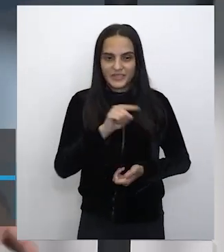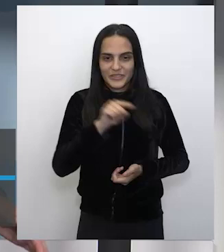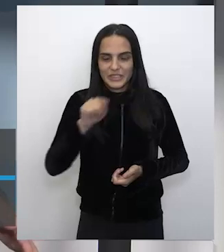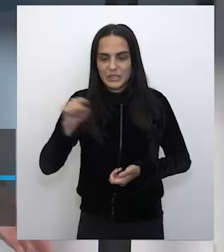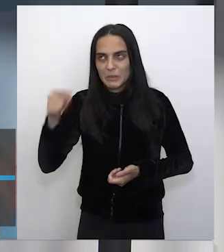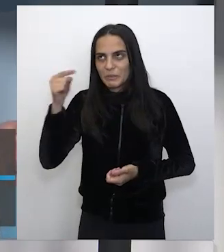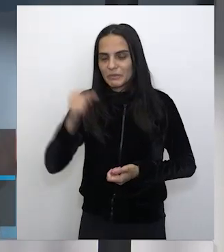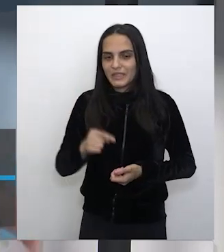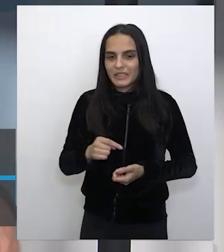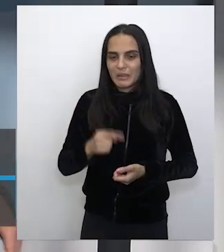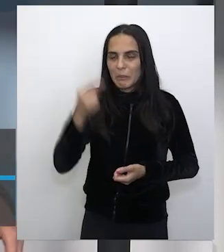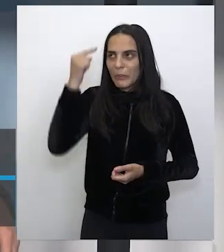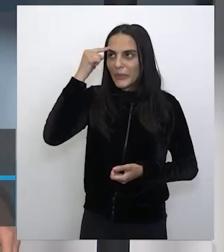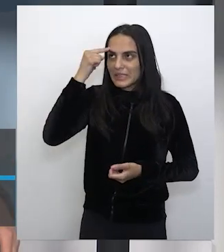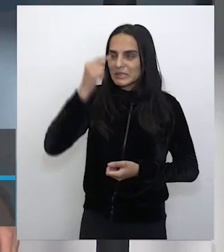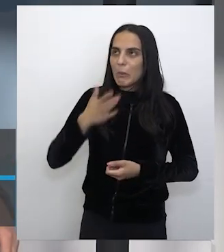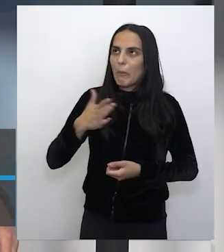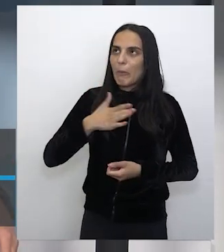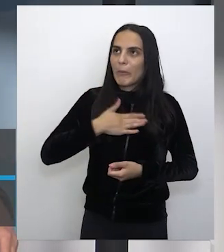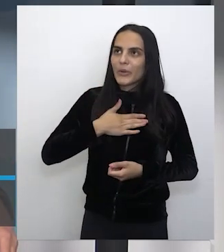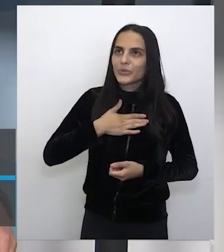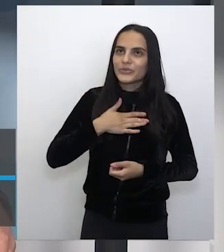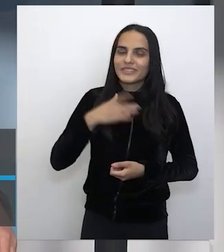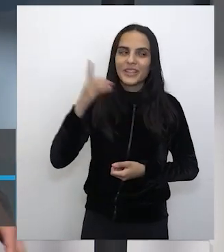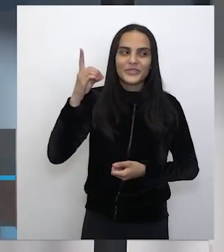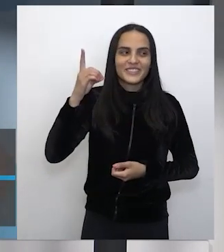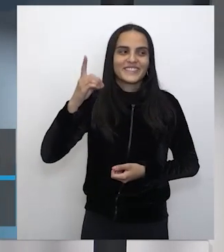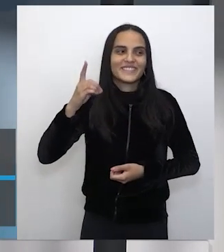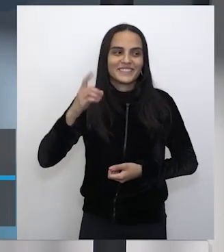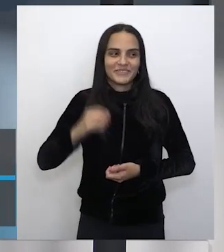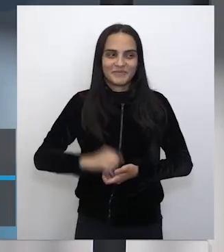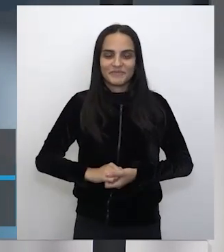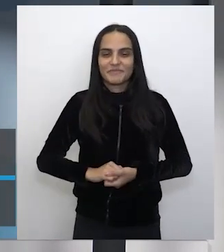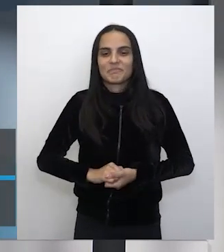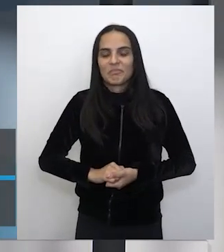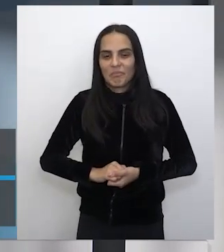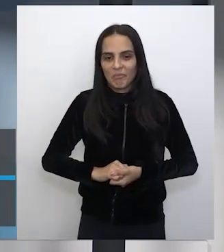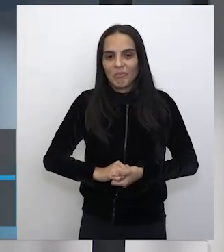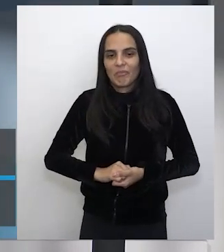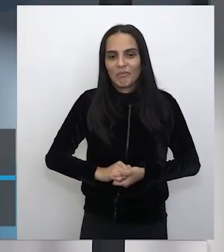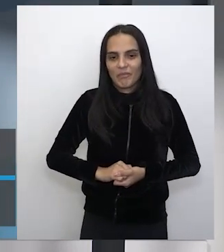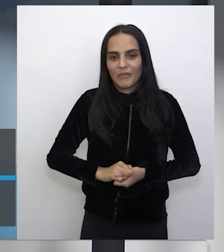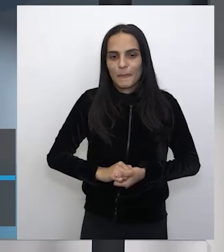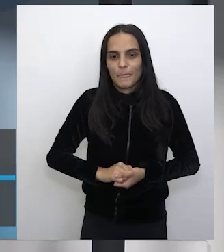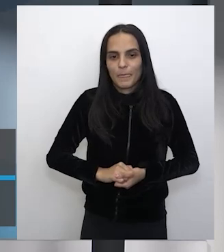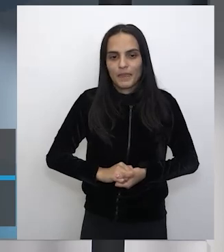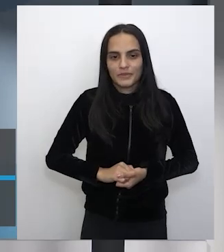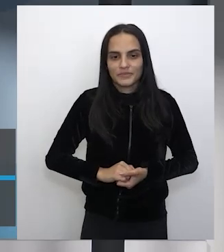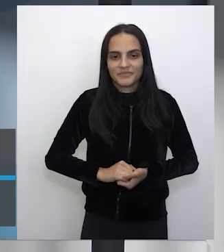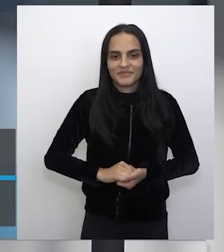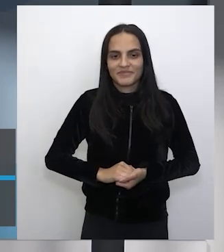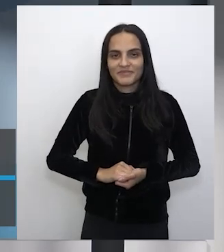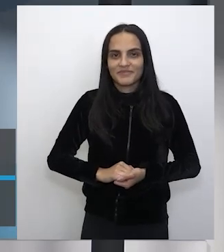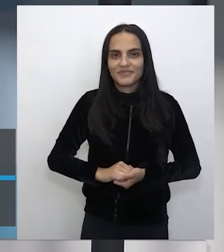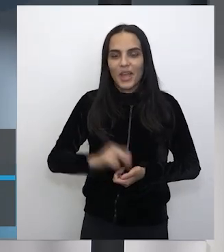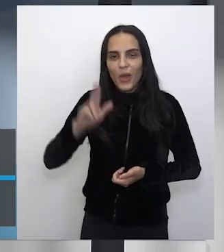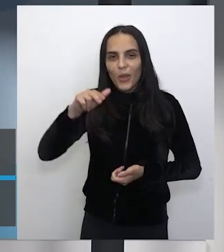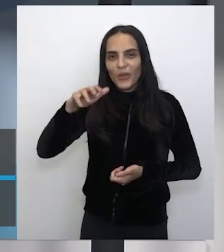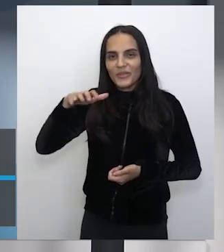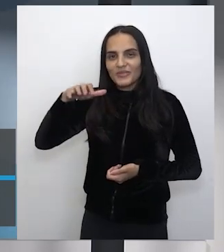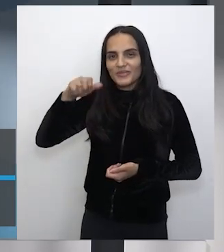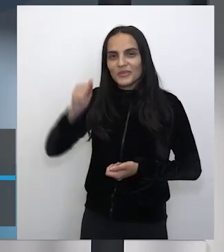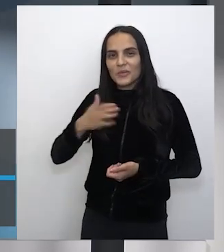depois você para e volta, meu Deus, o que foi que eu fiz, né? Então, essa percepção de si mesmo. Será que eu